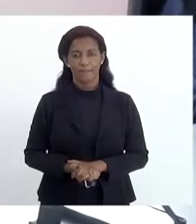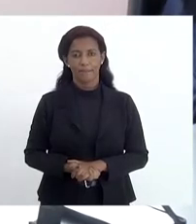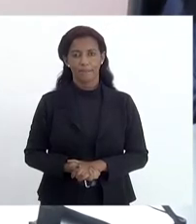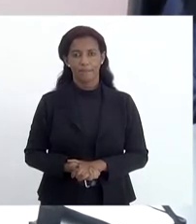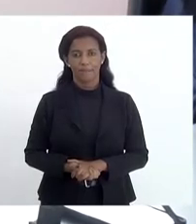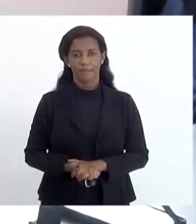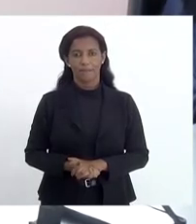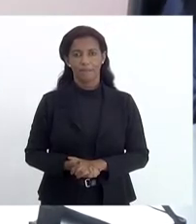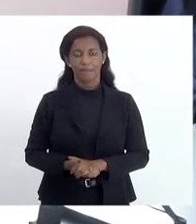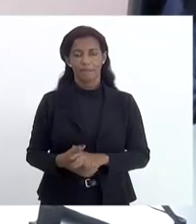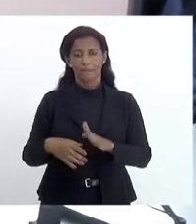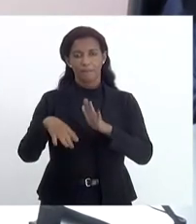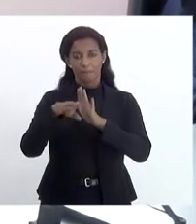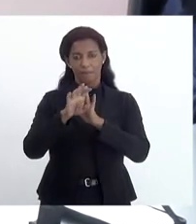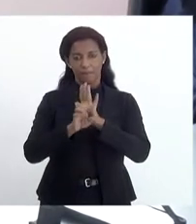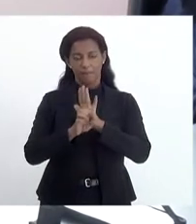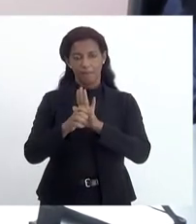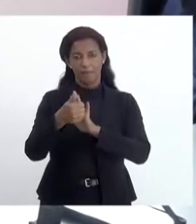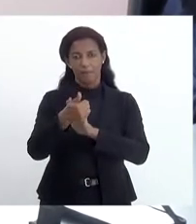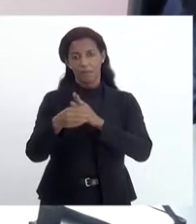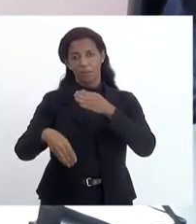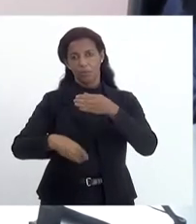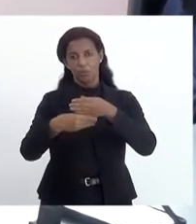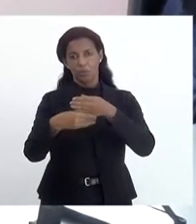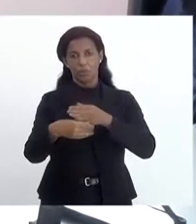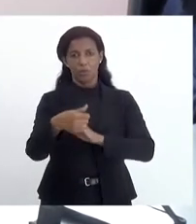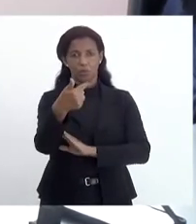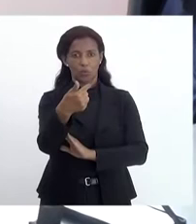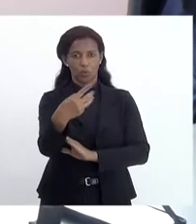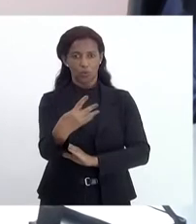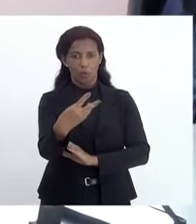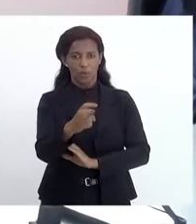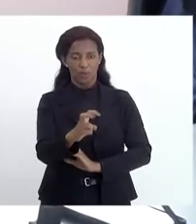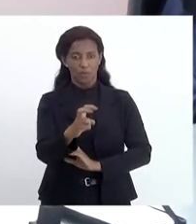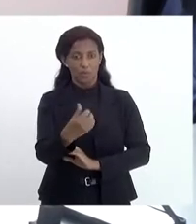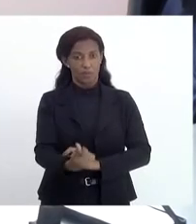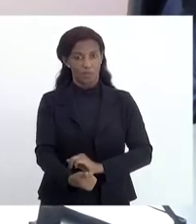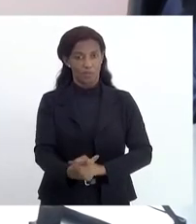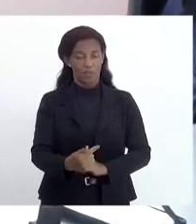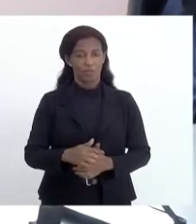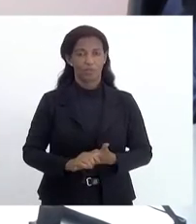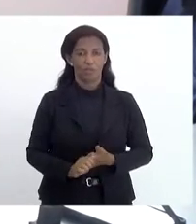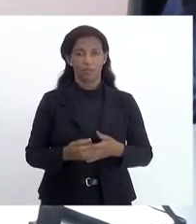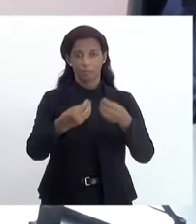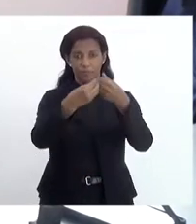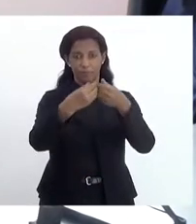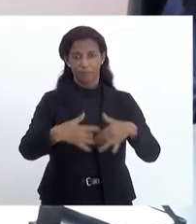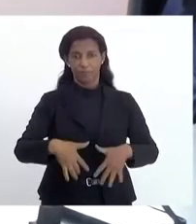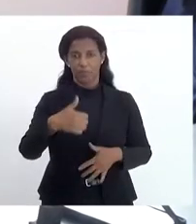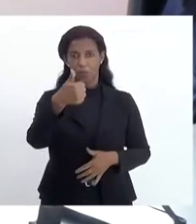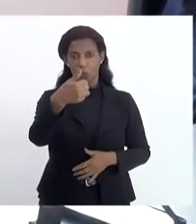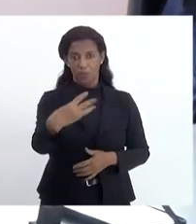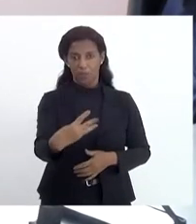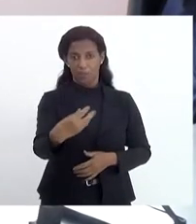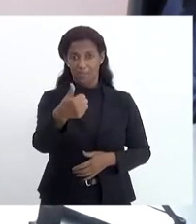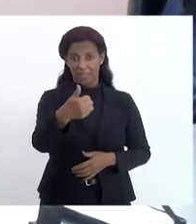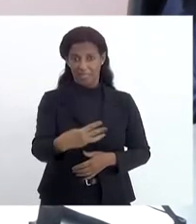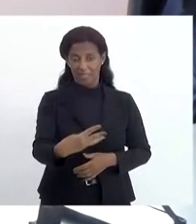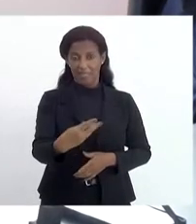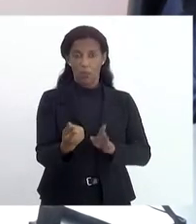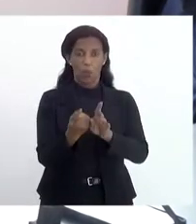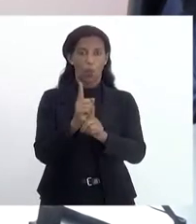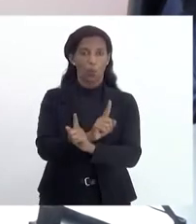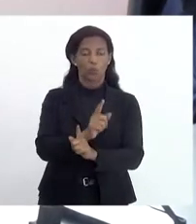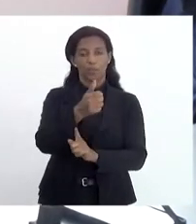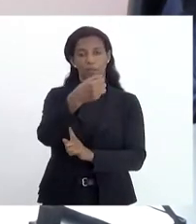Favorável à emenda 16, favorável ao consumidor aglutinativa as emendas 2, 4, 5 e 7, prejudicadas as emendas 1 e 13, contrárias